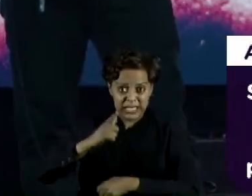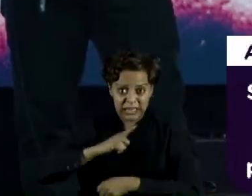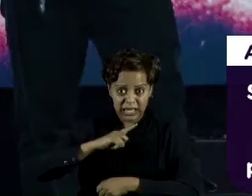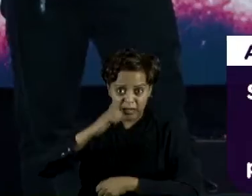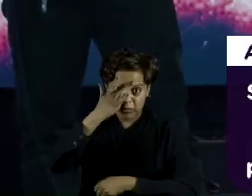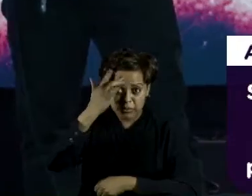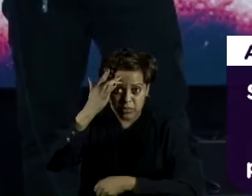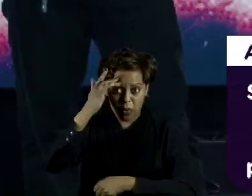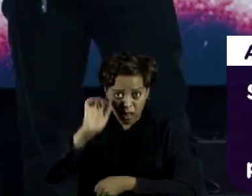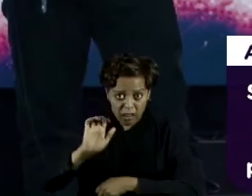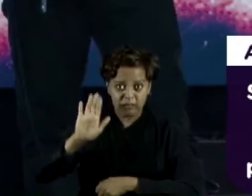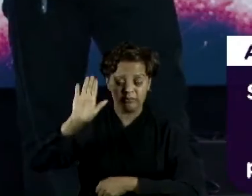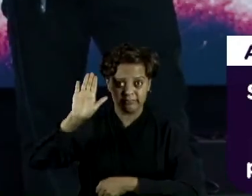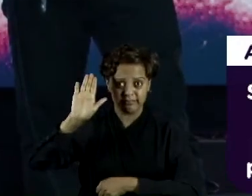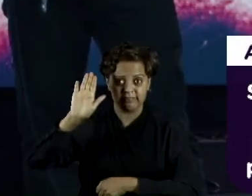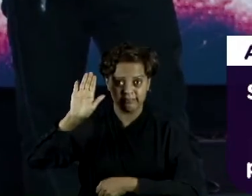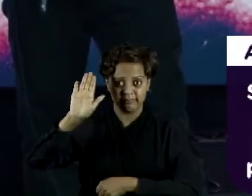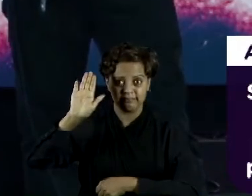Levante a sua mão.